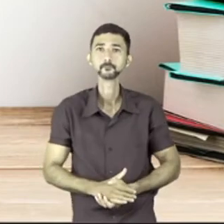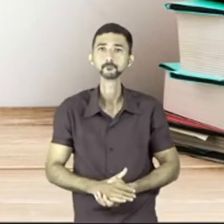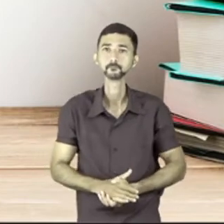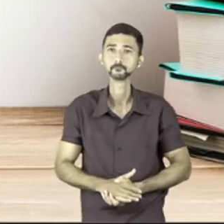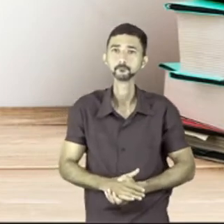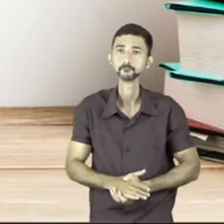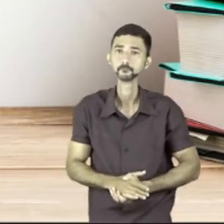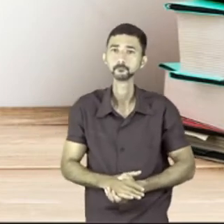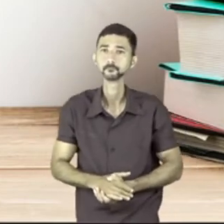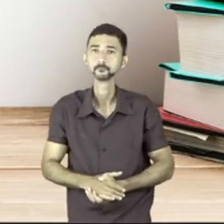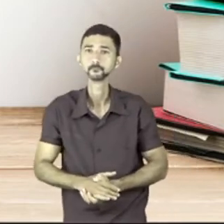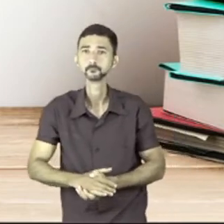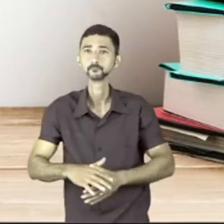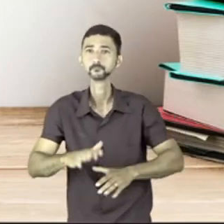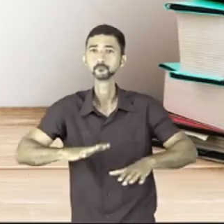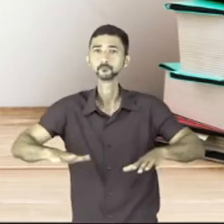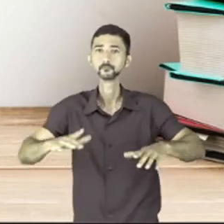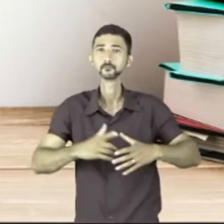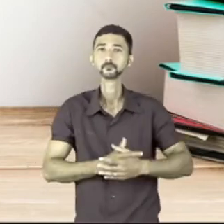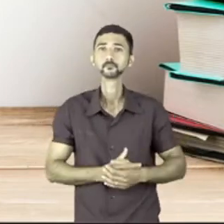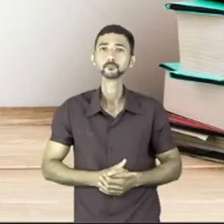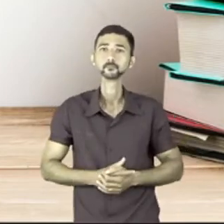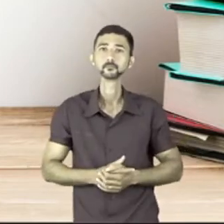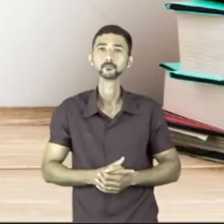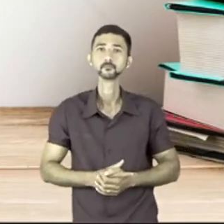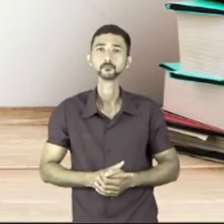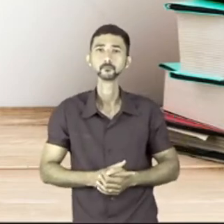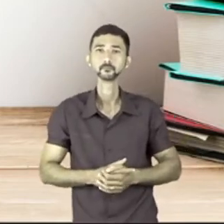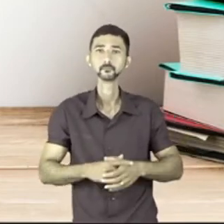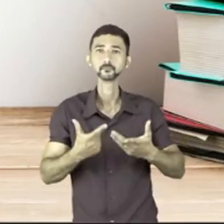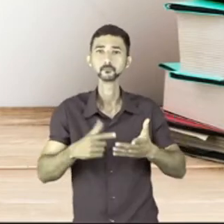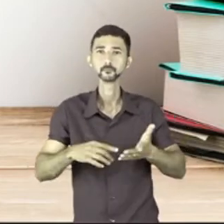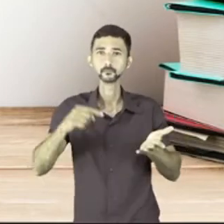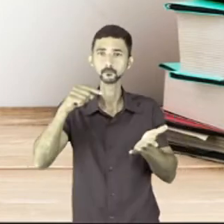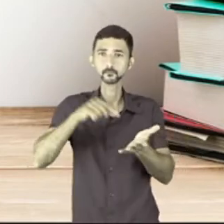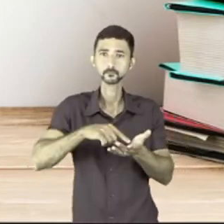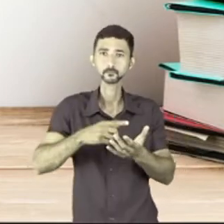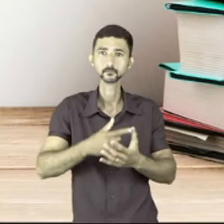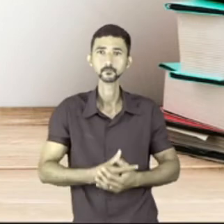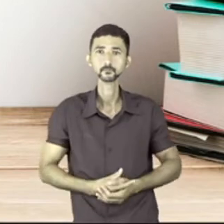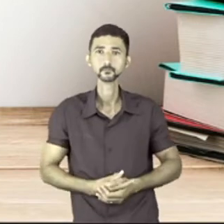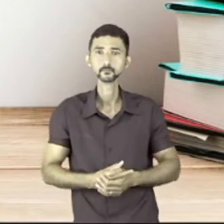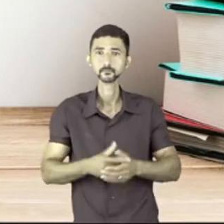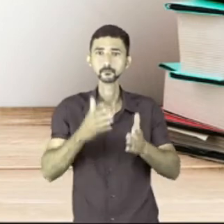delimitada pelas linhas vermelhas. E reparem ao centro a linha